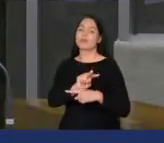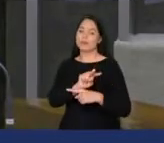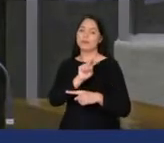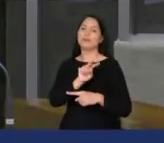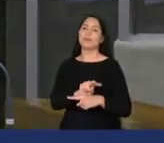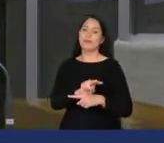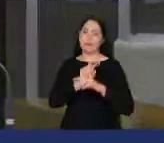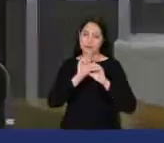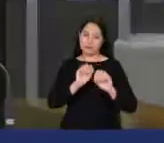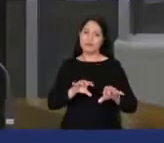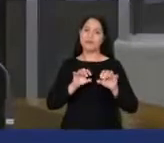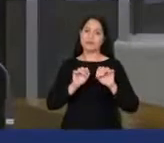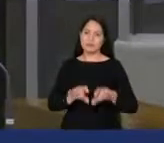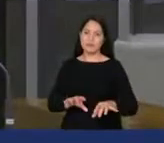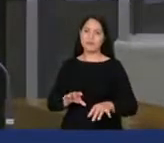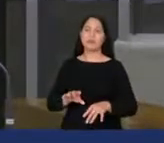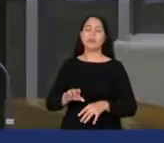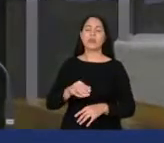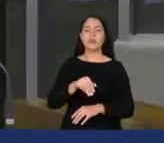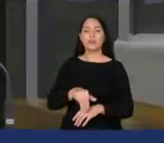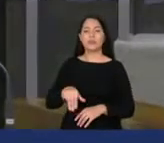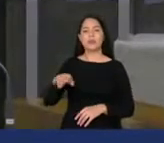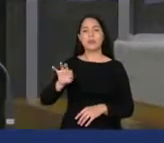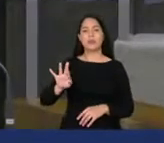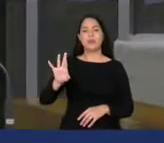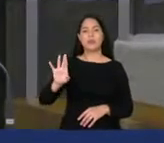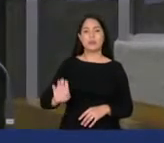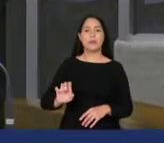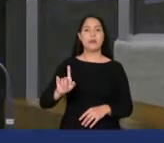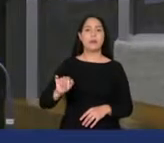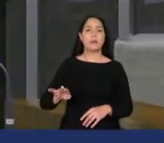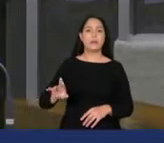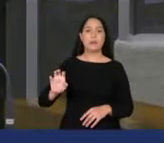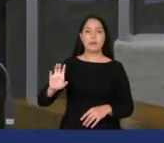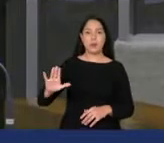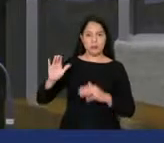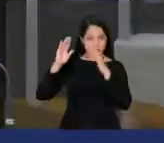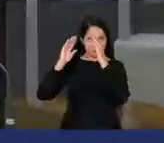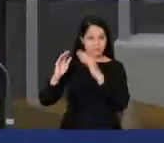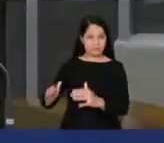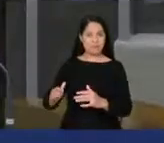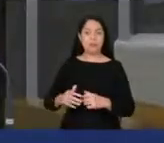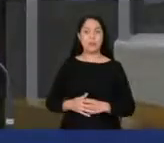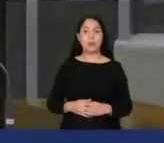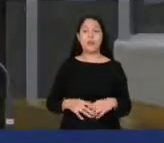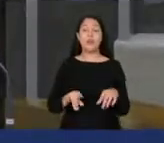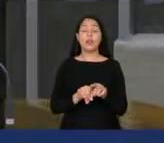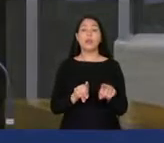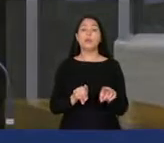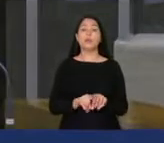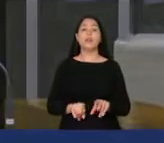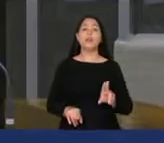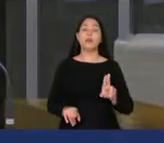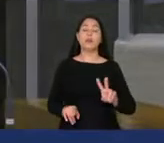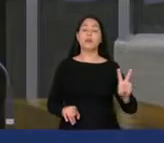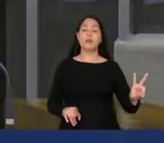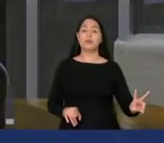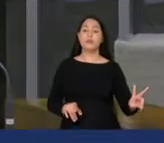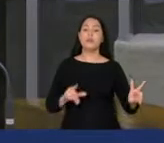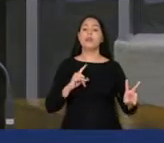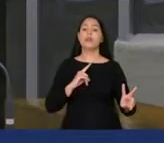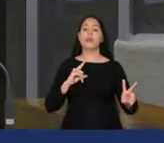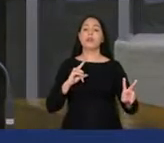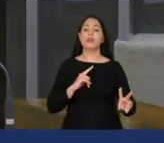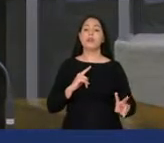ensinamentos do mestre Gabriel. Saúdo todas as voluntárias e voluntários da UDV, na pessoa do senhor Tadeu